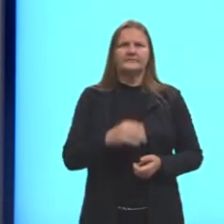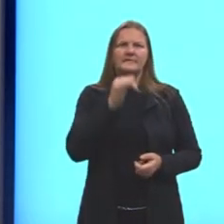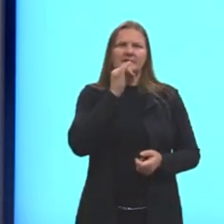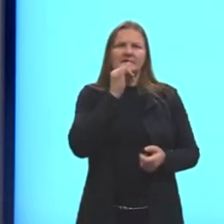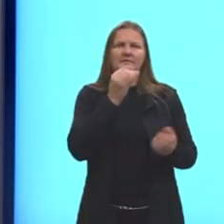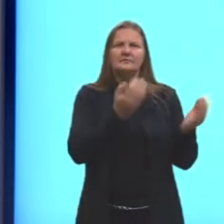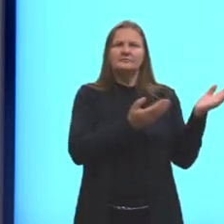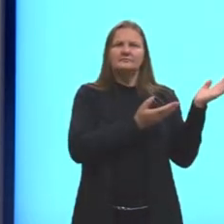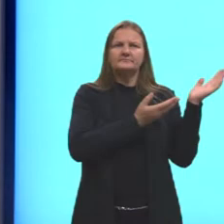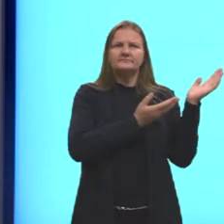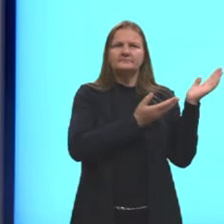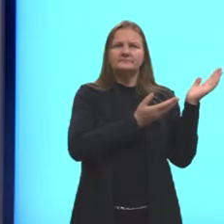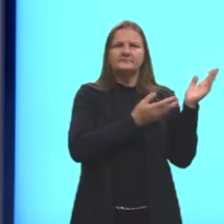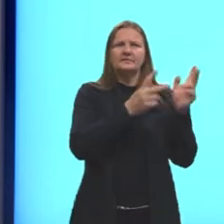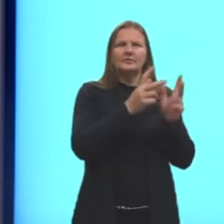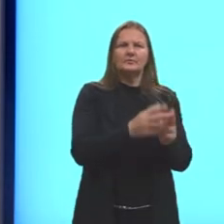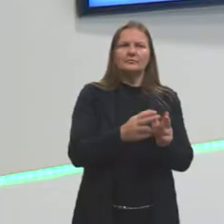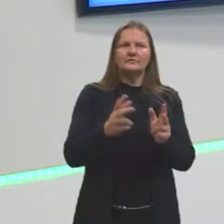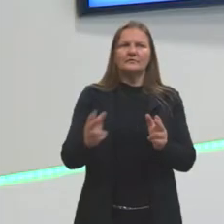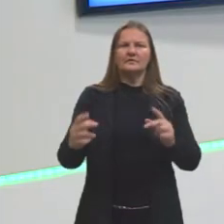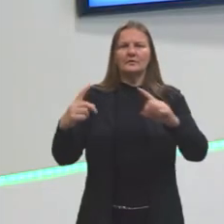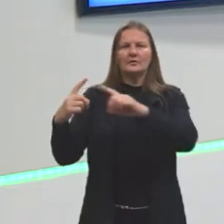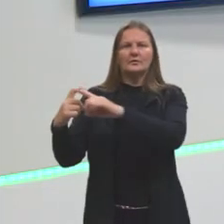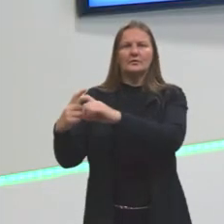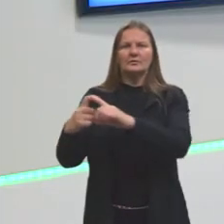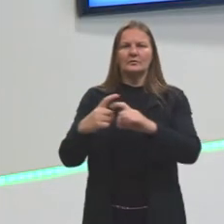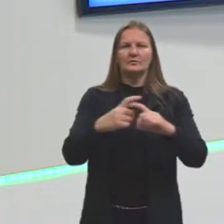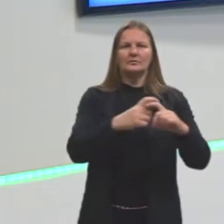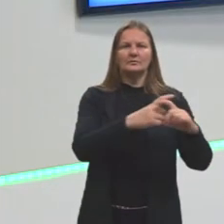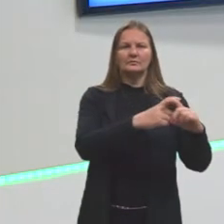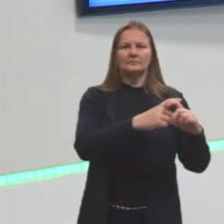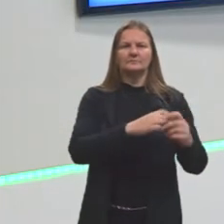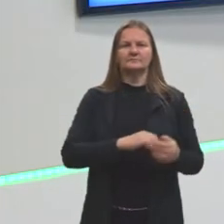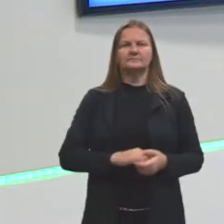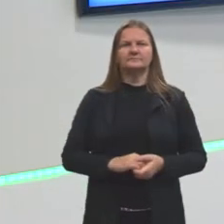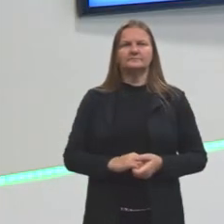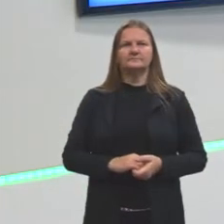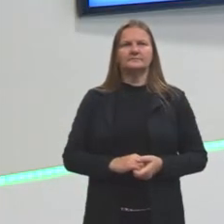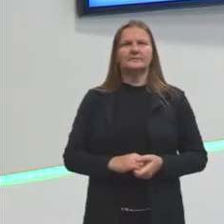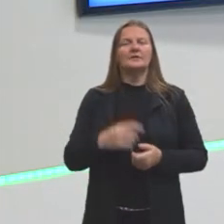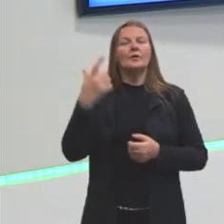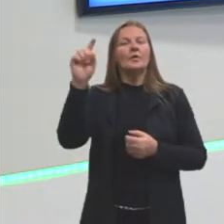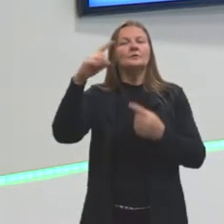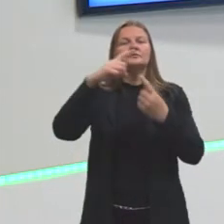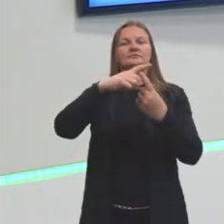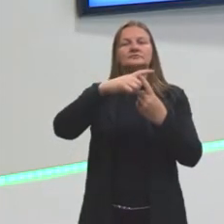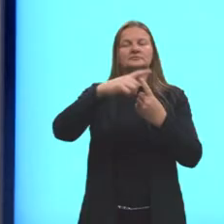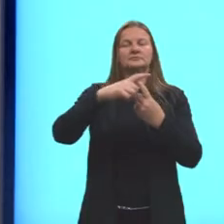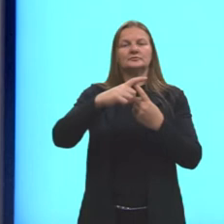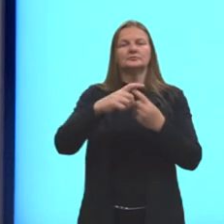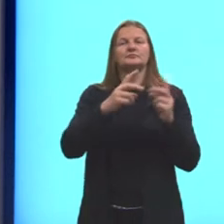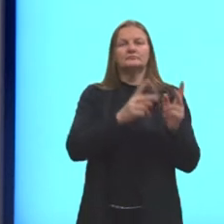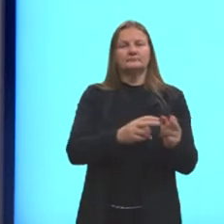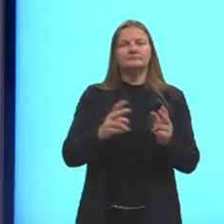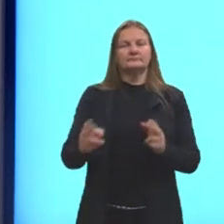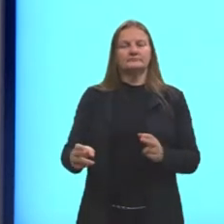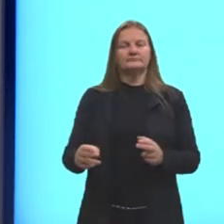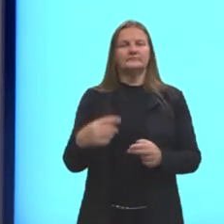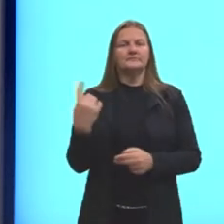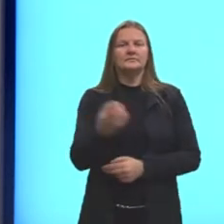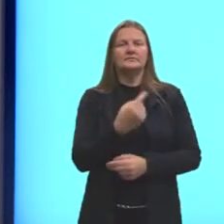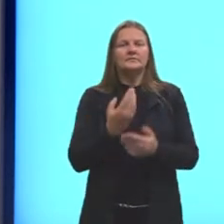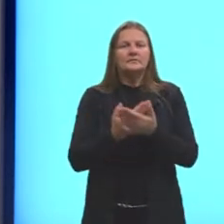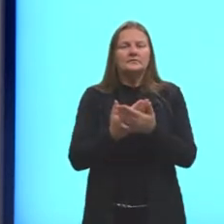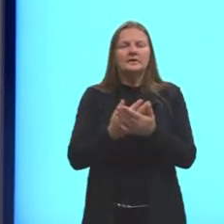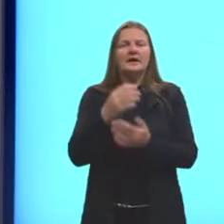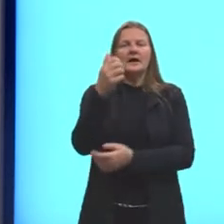caso então era só faturar o polinômio o outro tipo net fatoração que nós estudamos